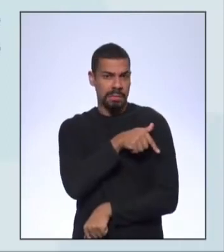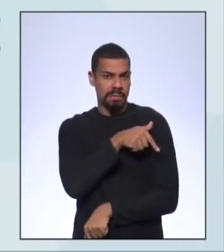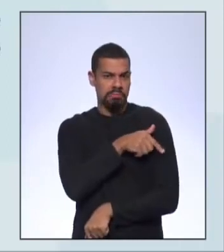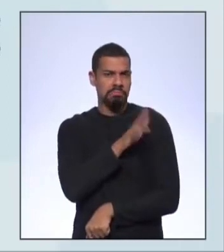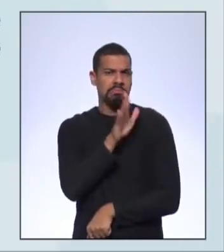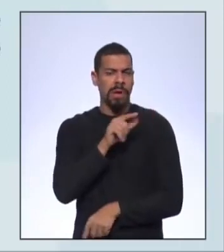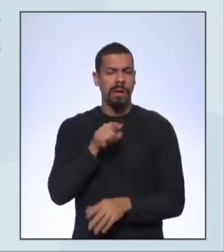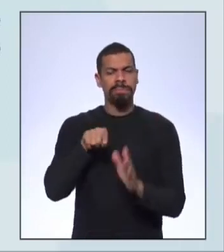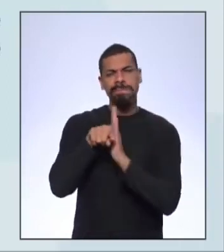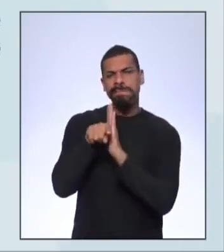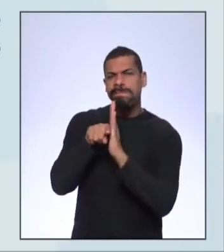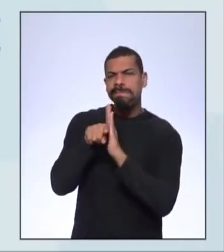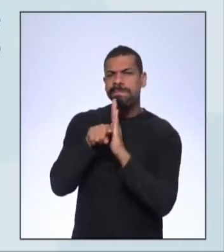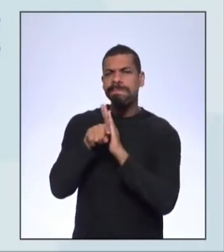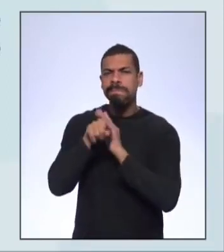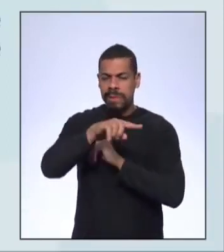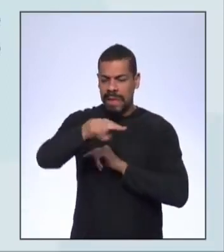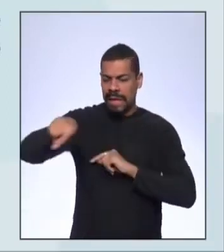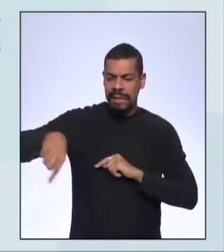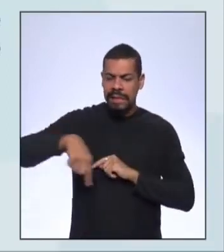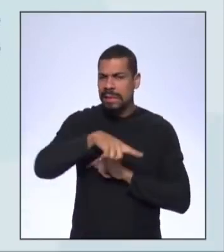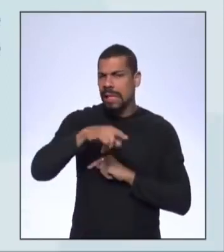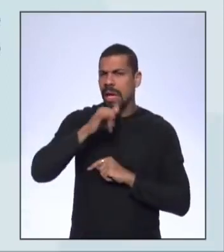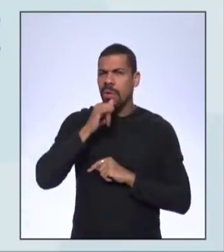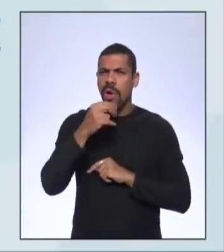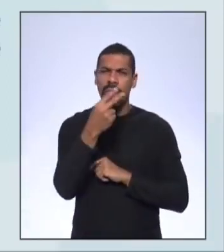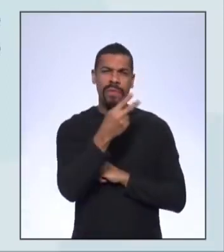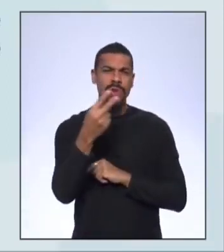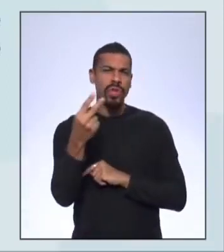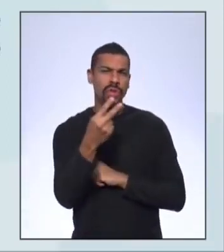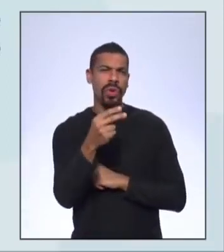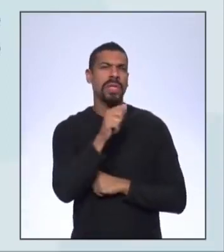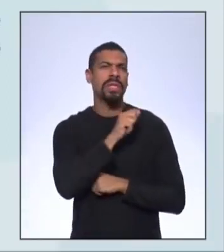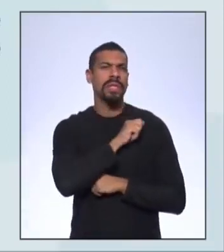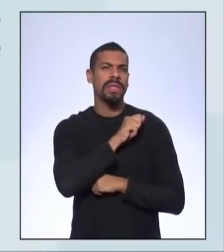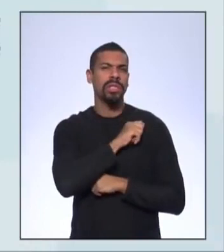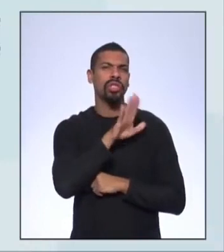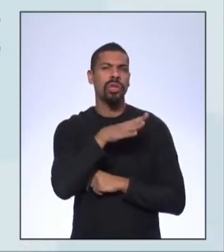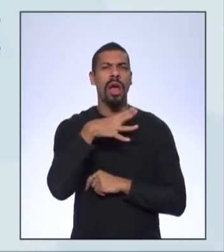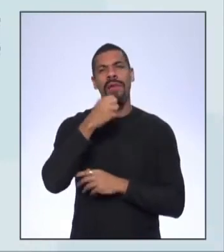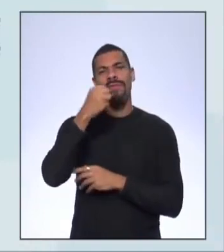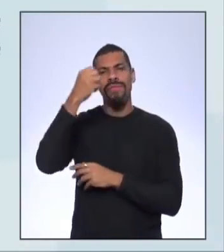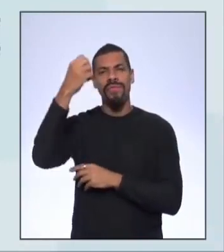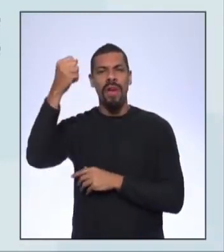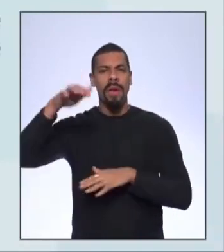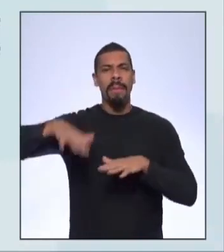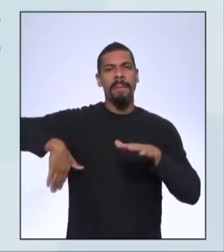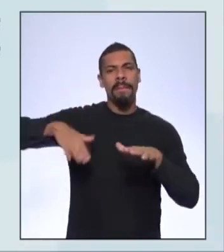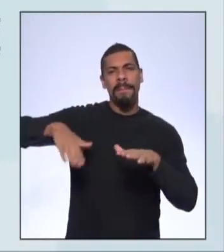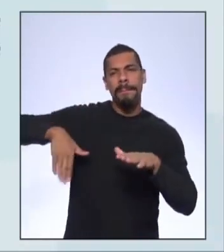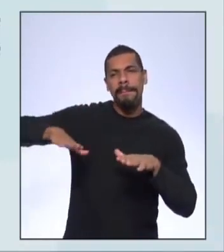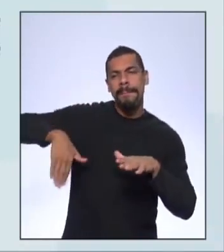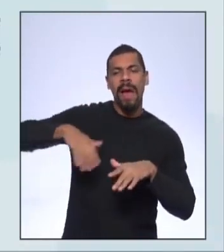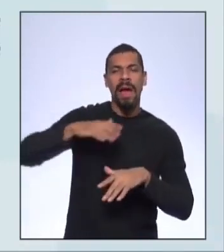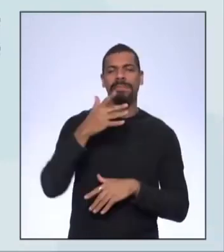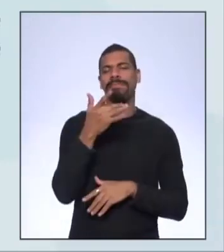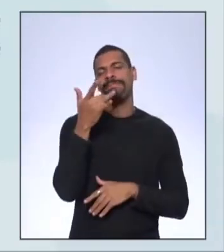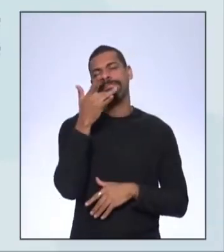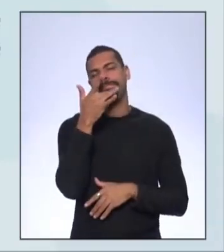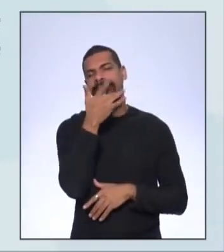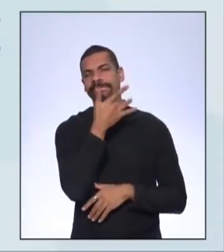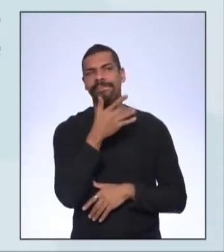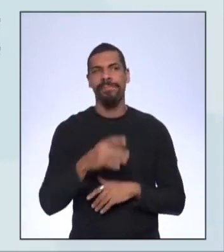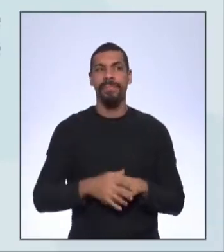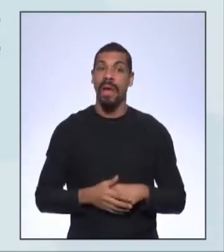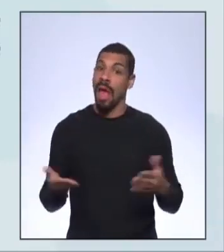a pesquisa. Dessa turma, 22 estudantes preferem viajar para o litoral. Praia, sempre bom, né?